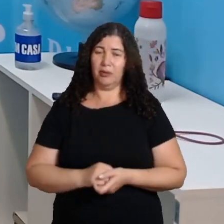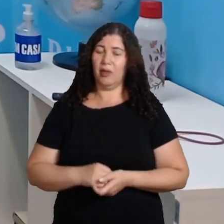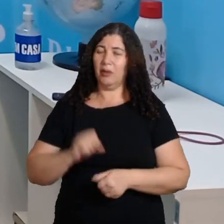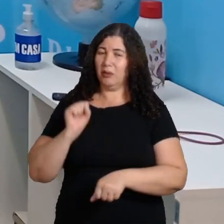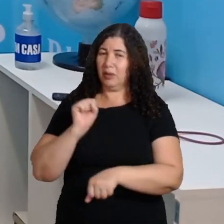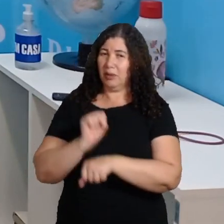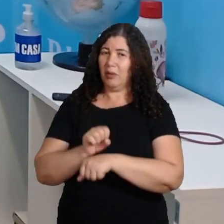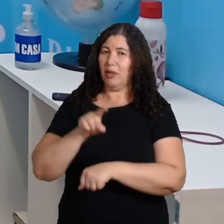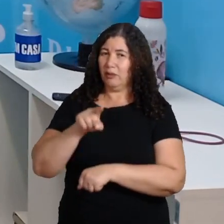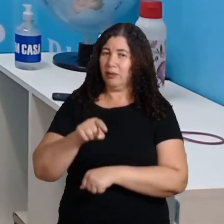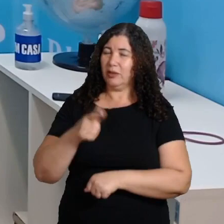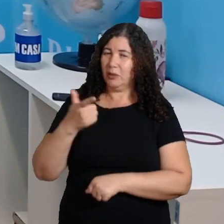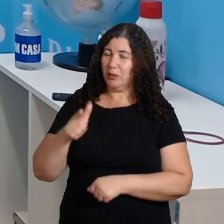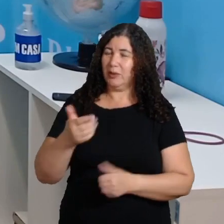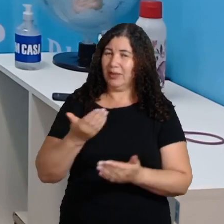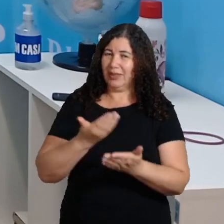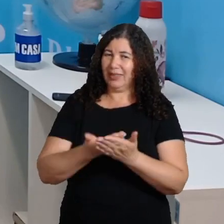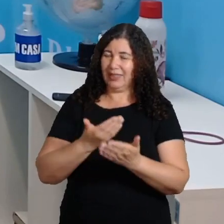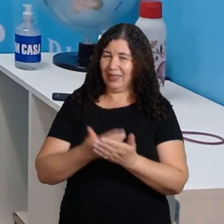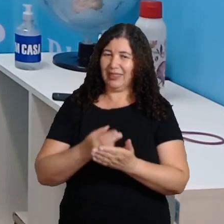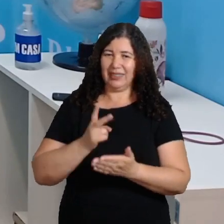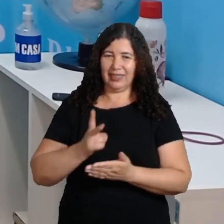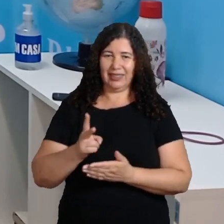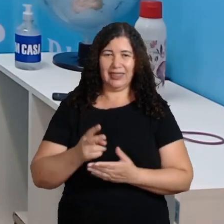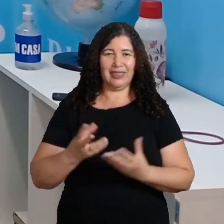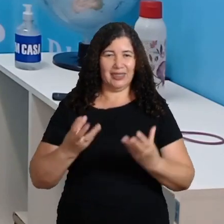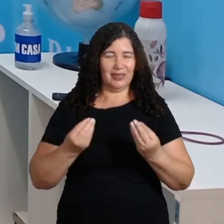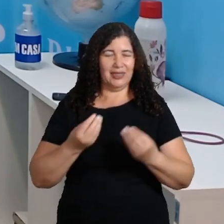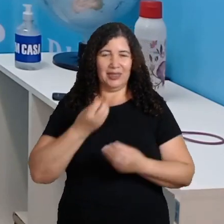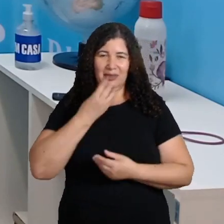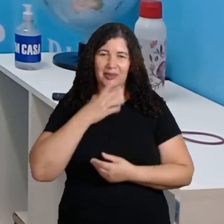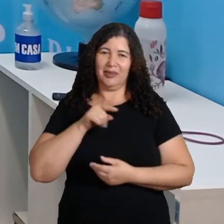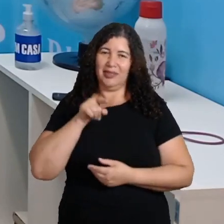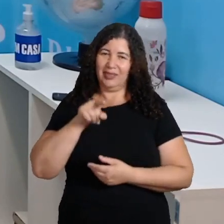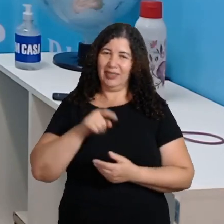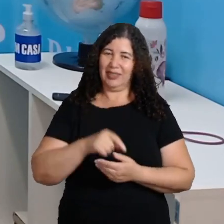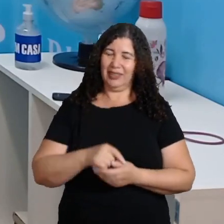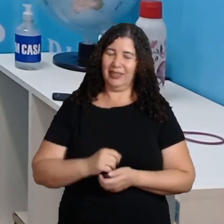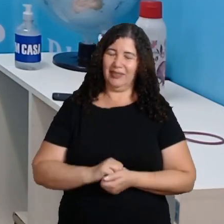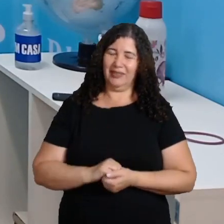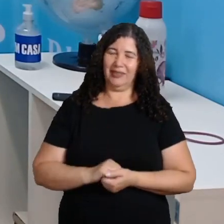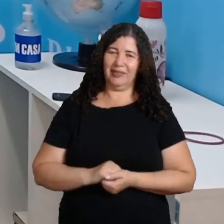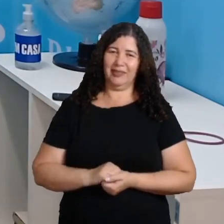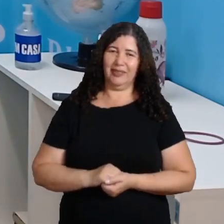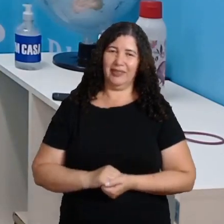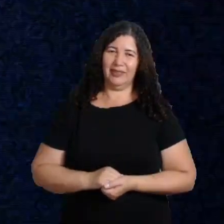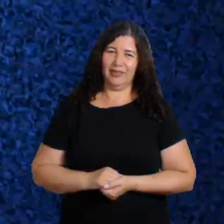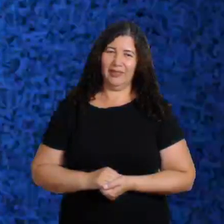espero que as nossas aulas sejam muito úteis para vocês. Até a próxima!